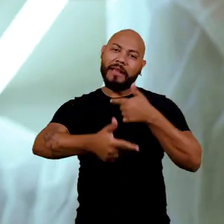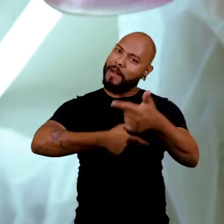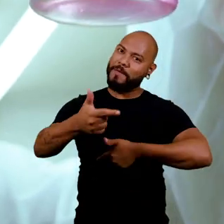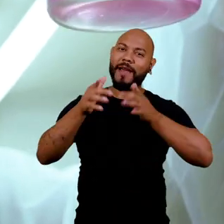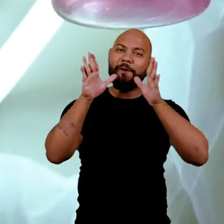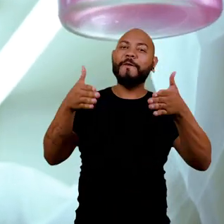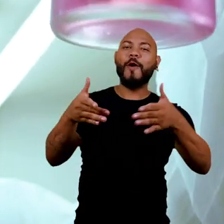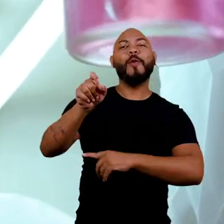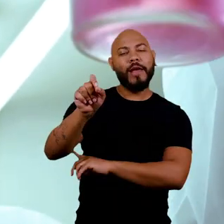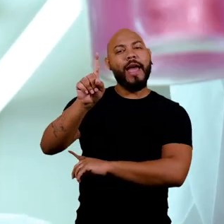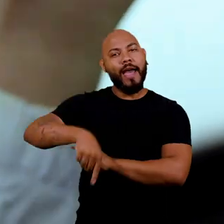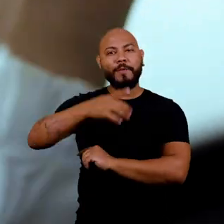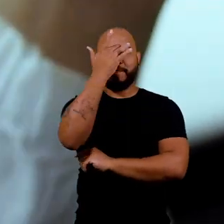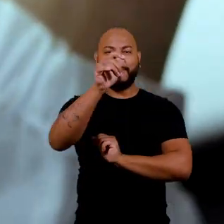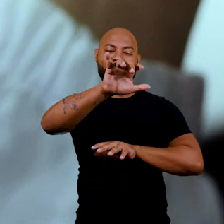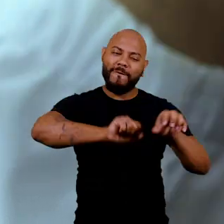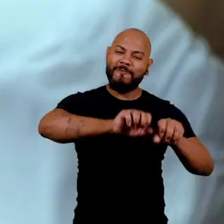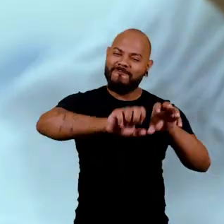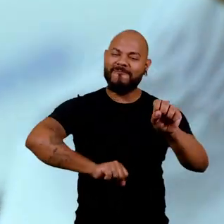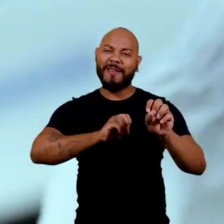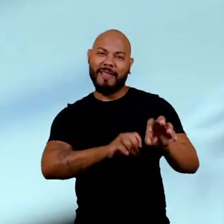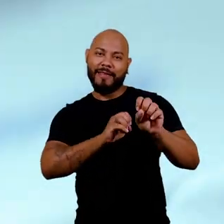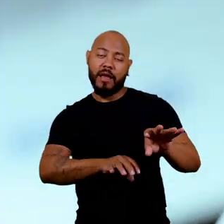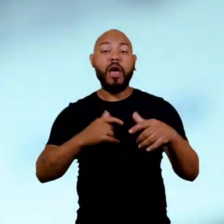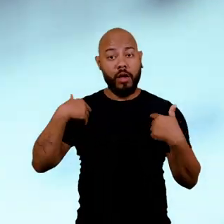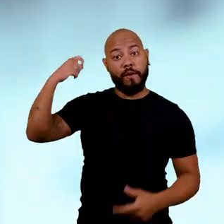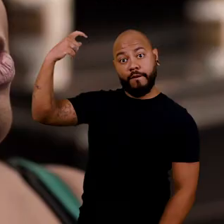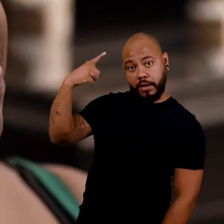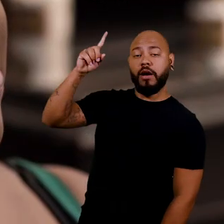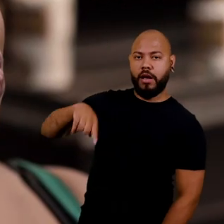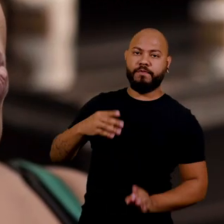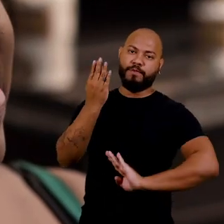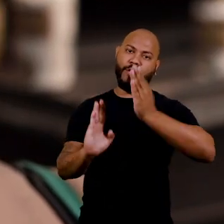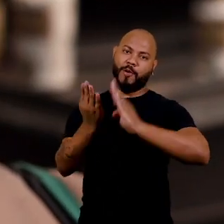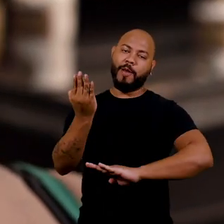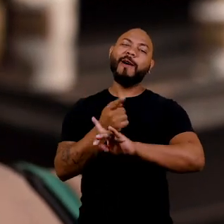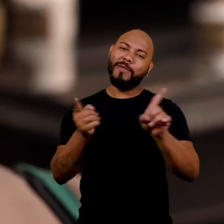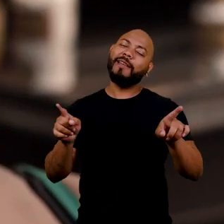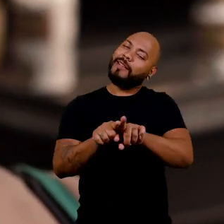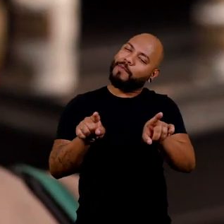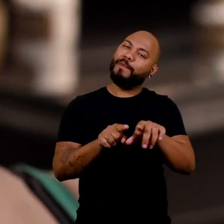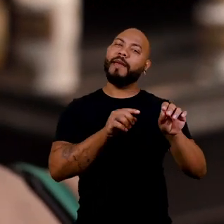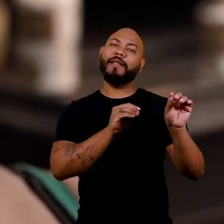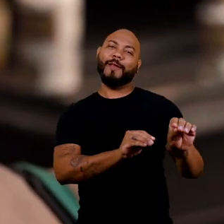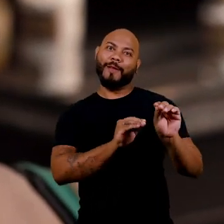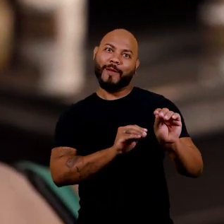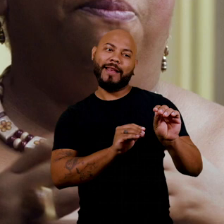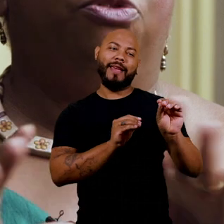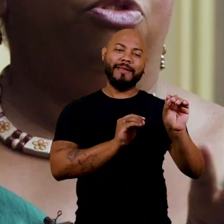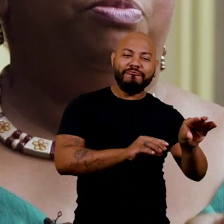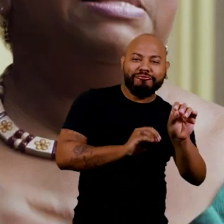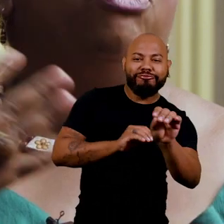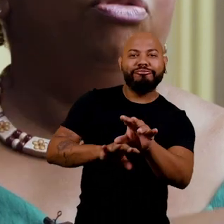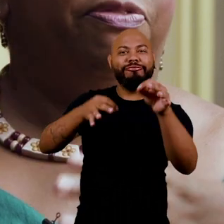continuar formando gente, porque se tem uma coisa também, eu falei que eu sou biólogo por vocação, mas eu também sou docente por vocação e eu gosto de formar pessoas.